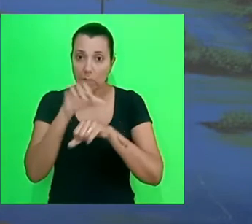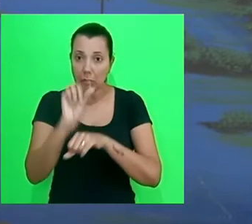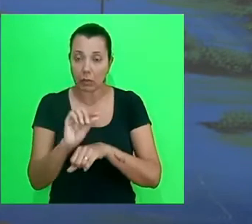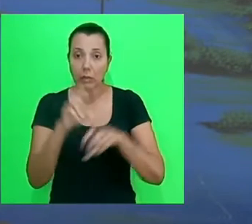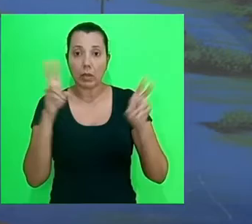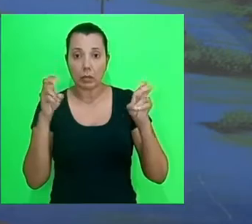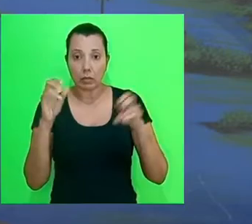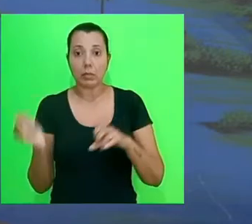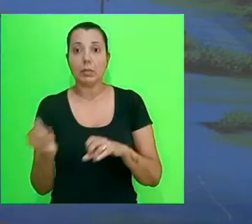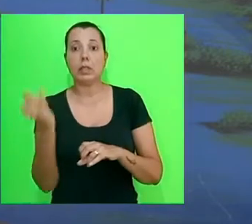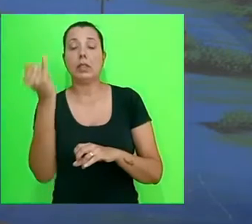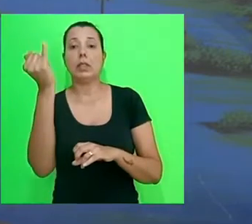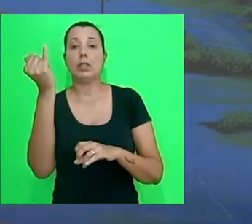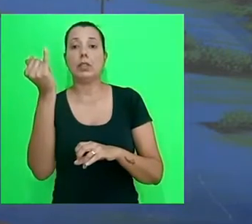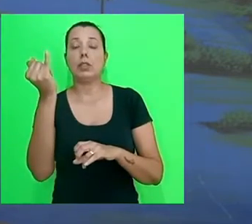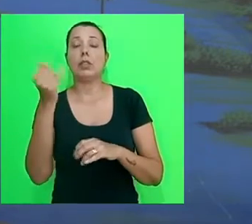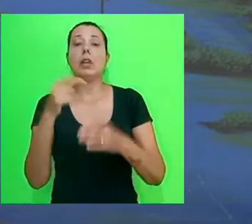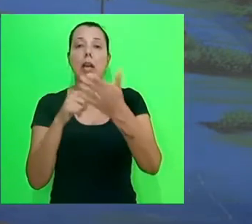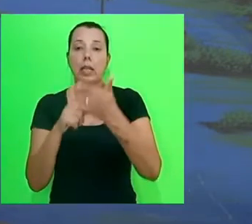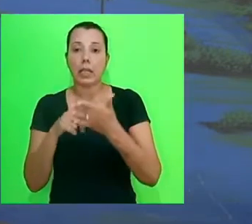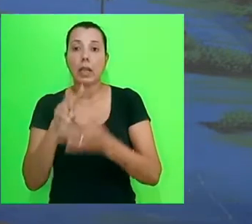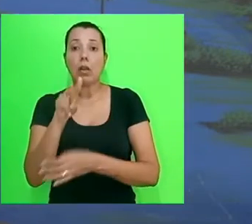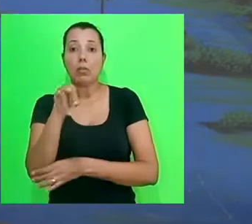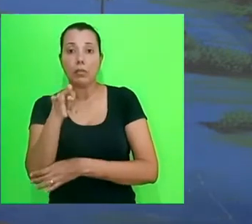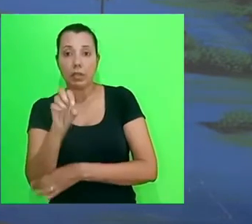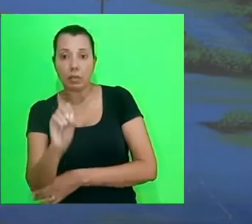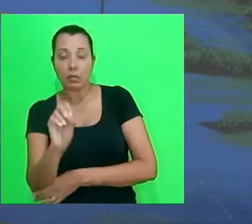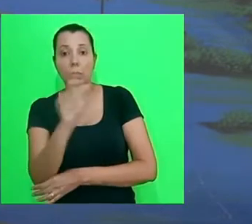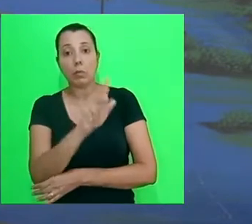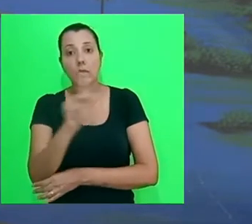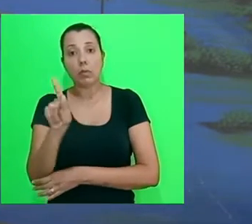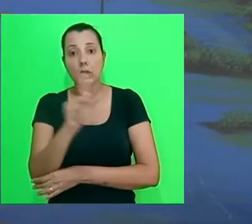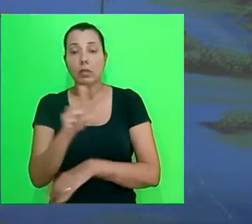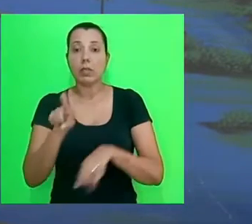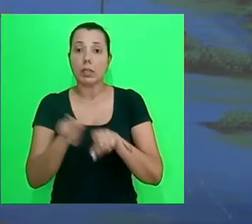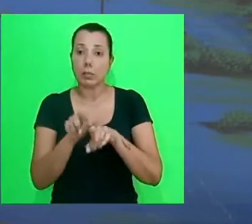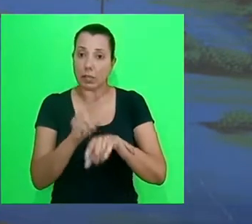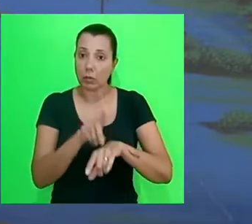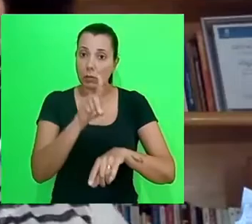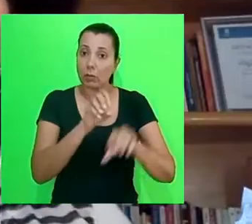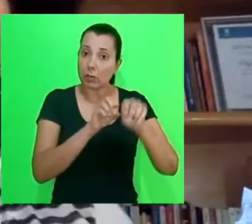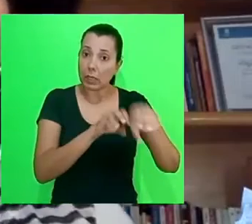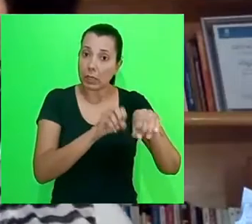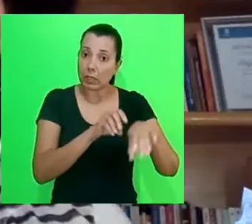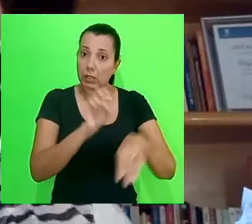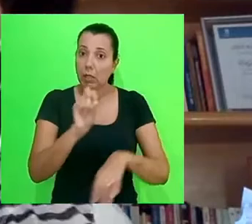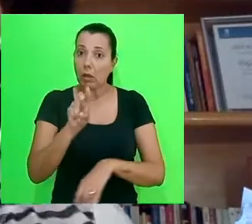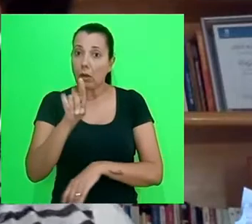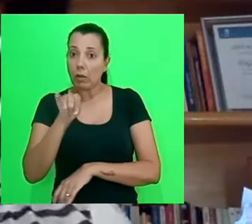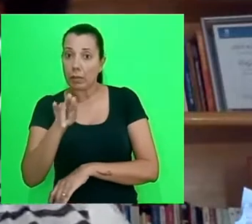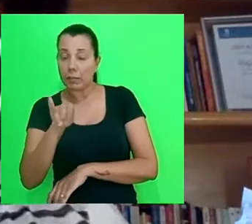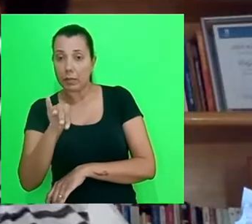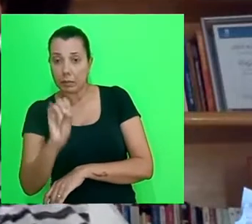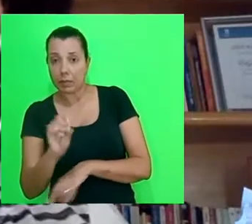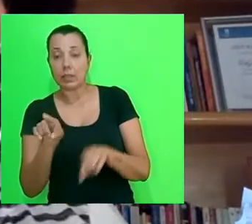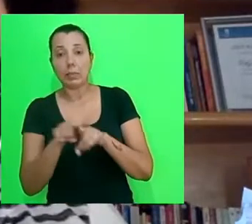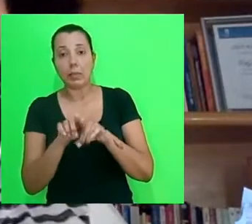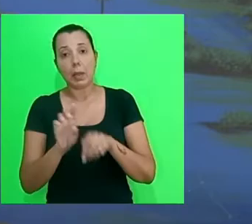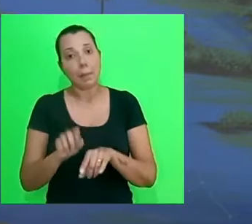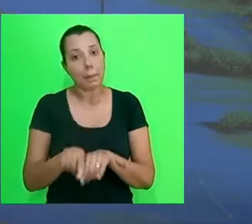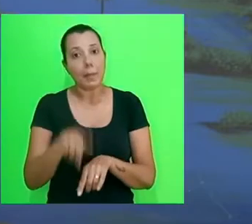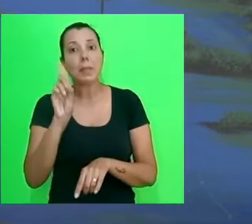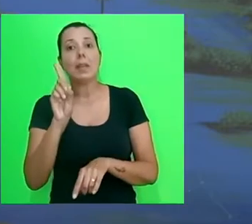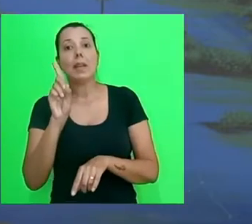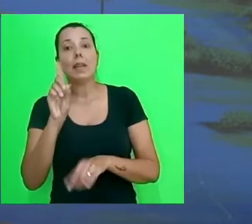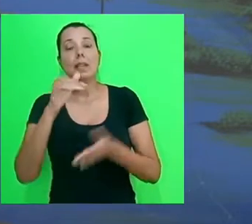estou aqui ao vivo com a professora e doutora em educação, Olgamira Mansa, que também foi a primeira secretária de Estado da Mulher aqui